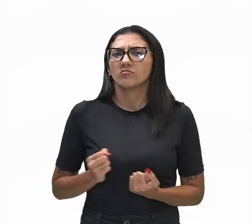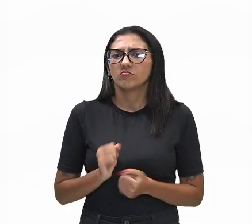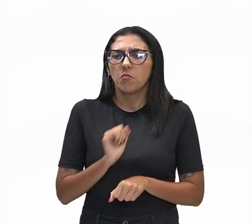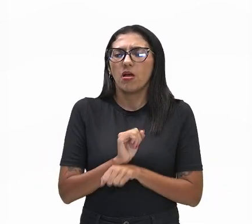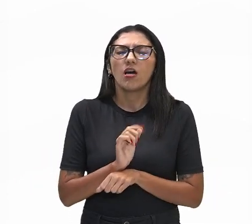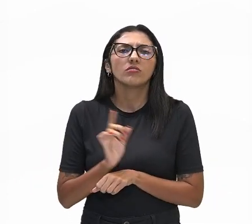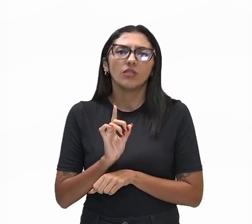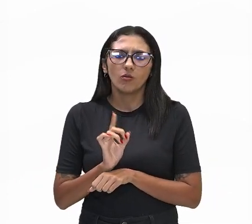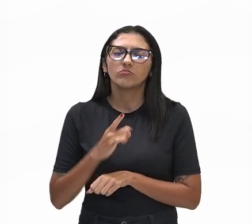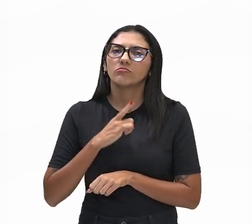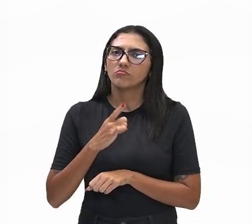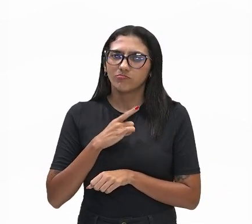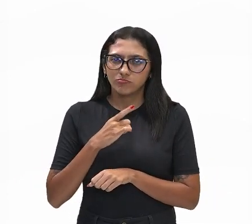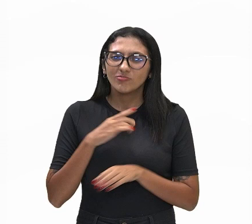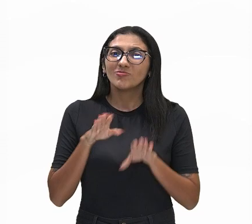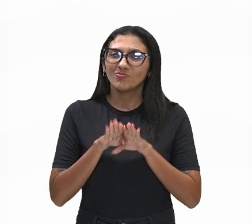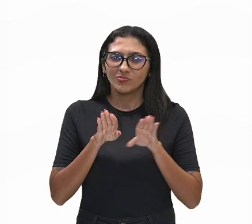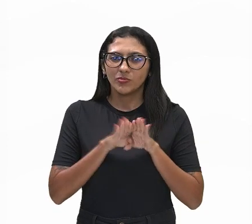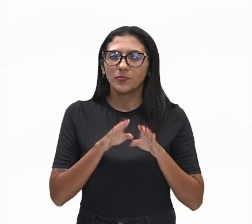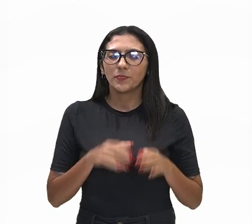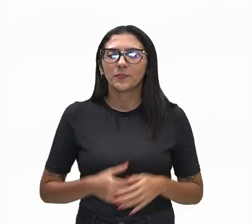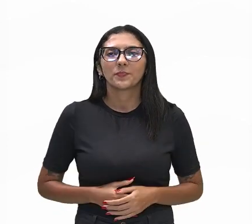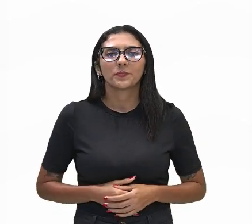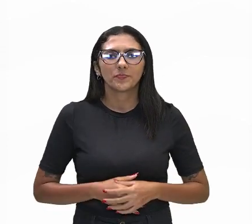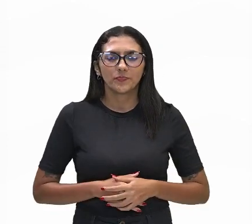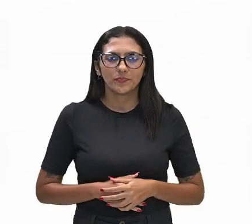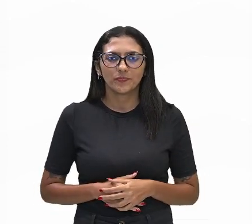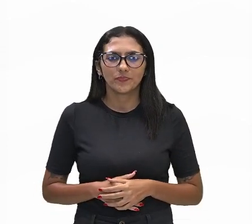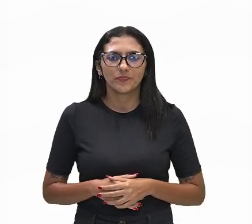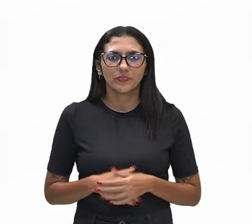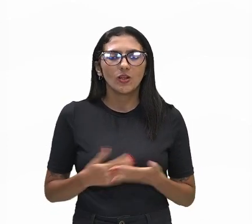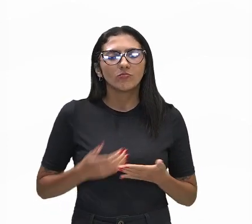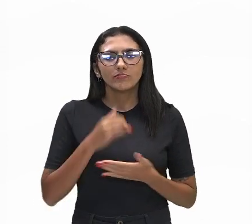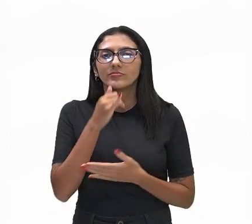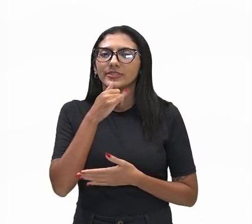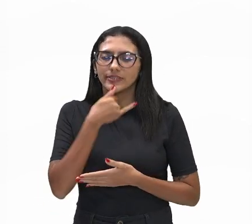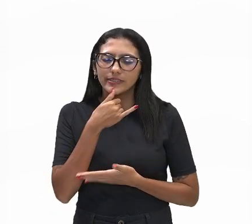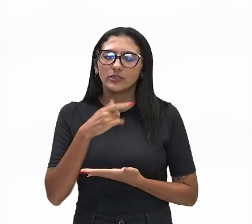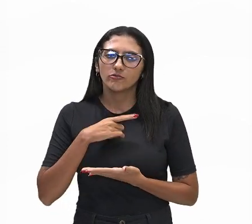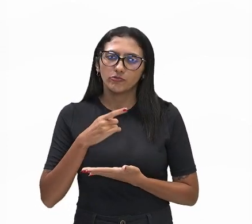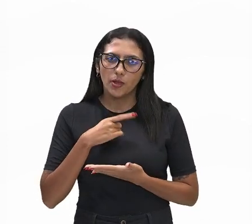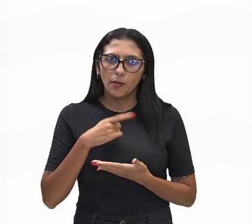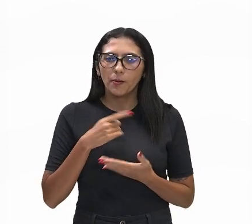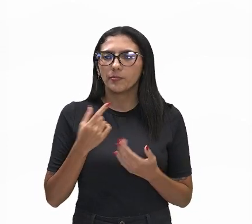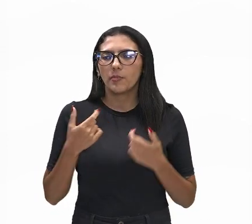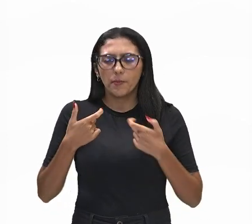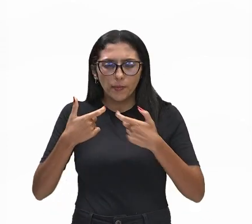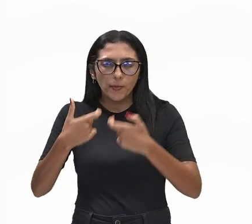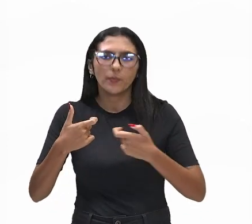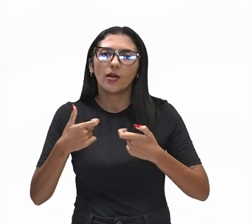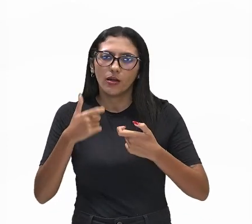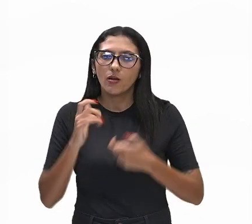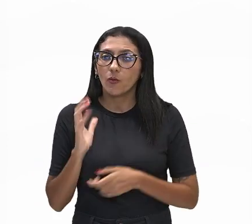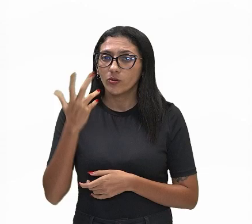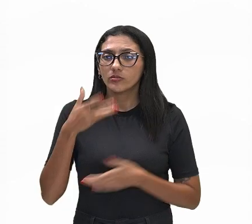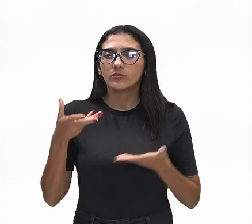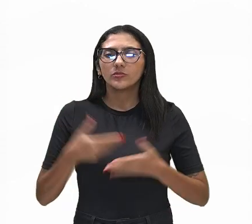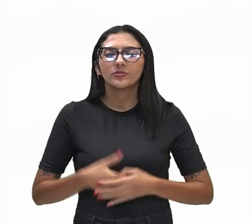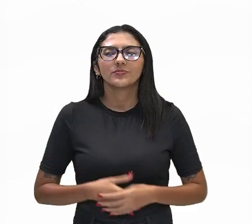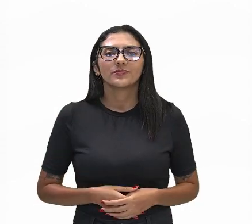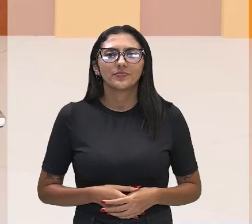ocorrendo aí através do grupo Hamas, tá certo? Então, infelizmente, é um conflito ainda atual. Um